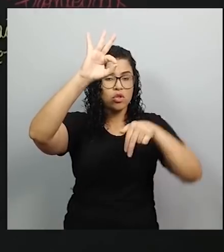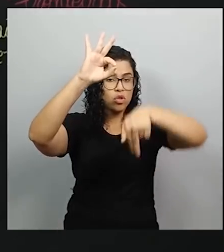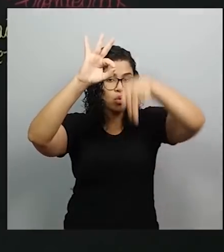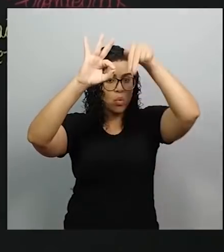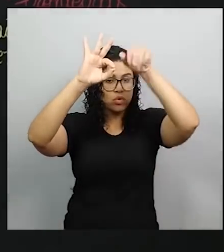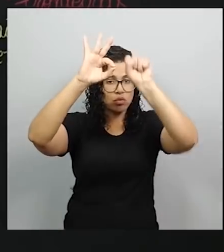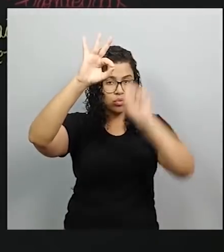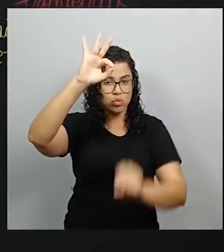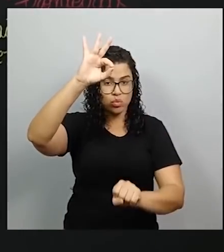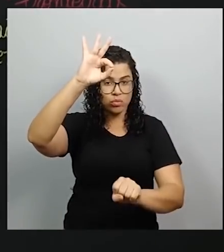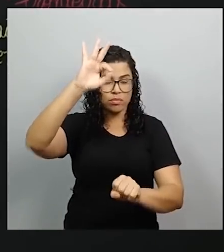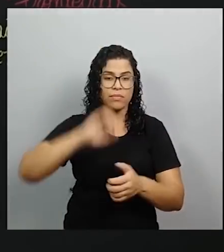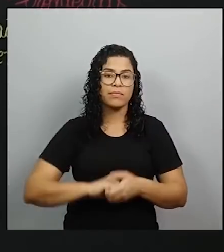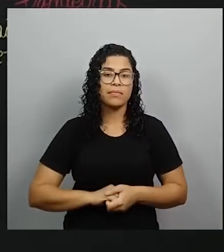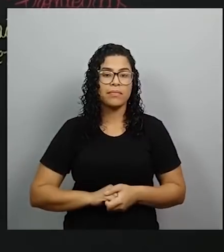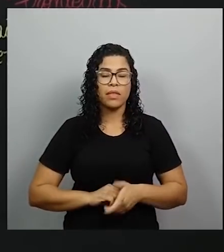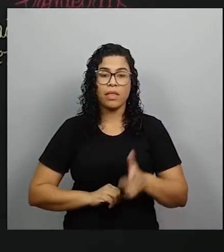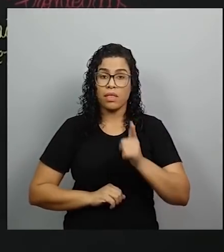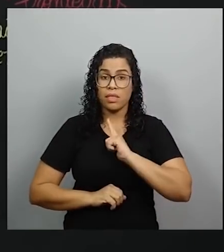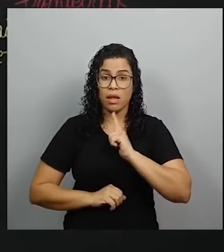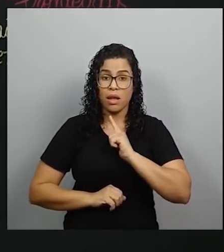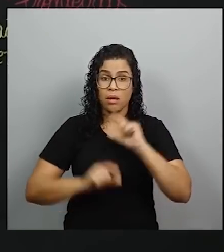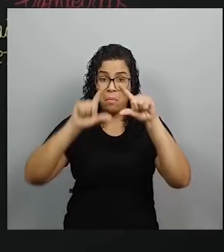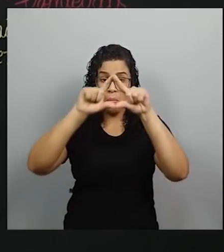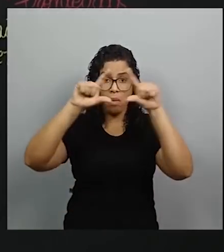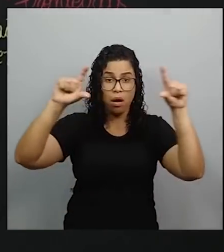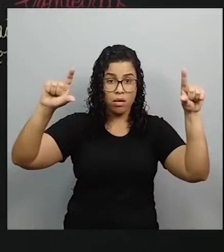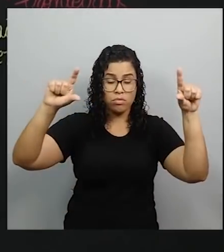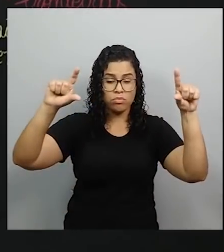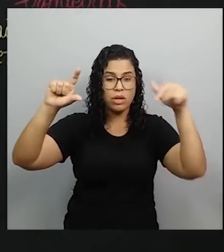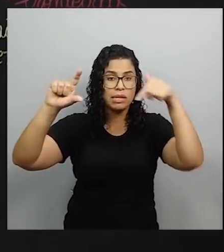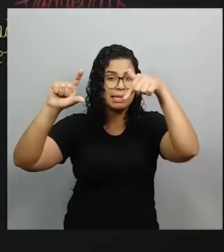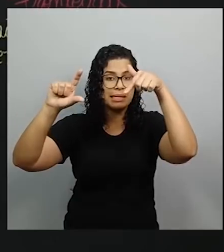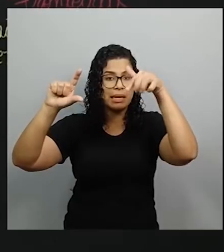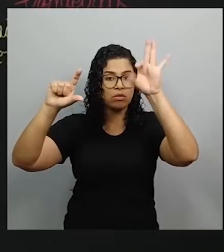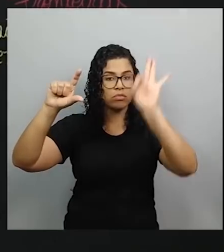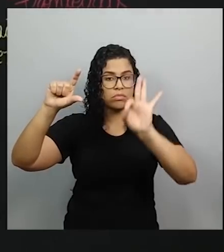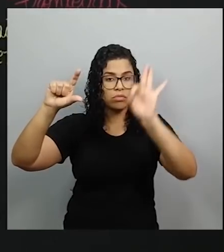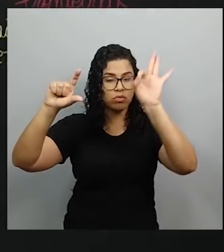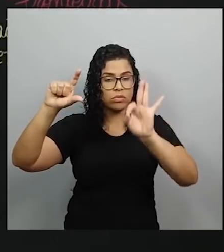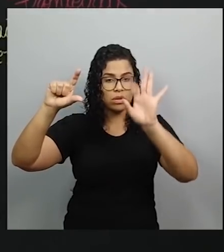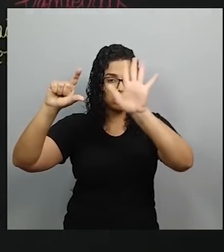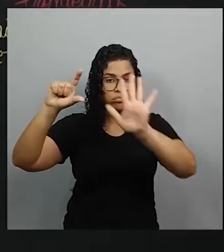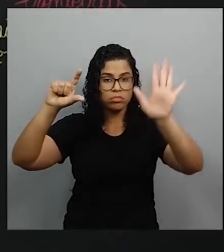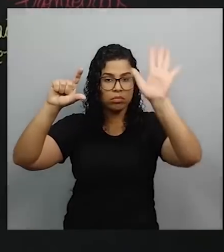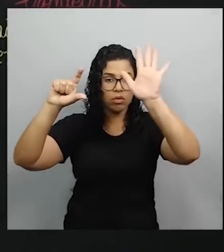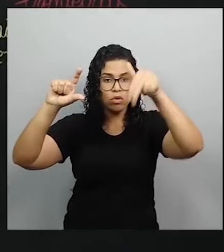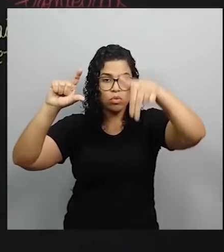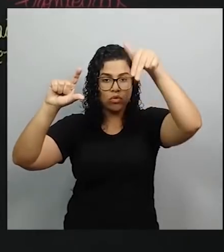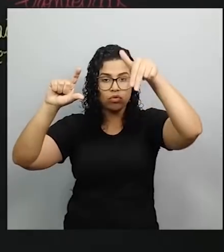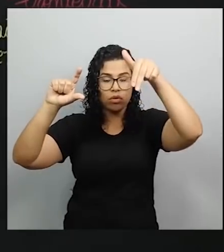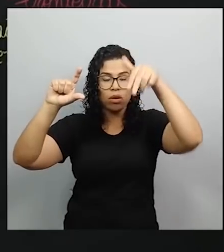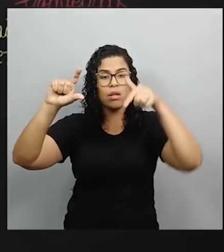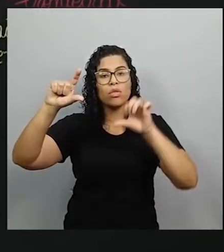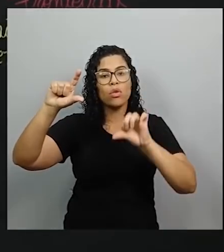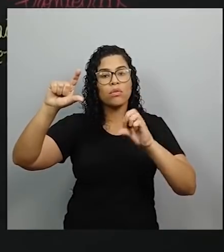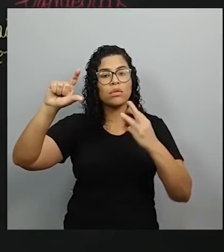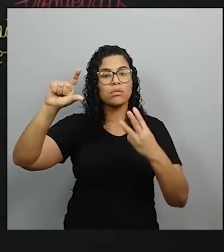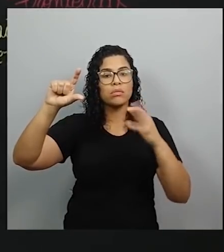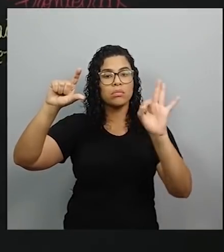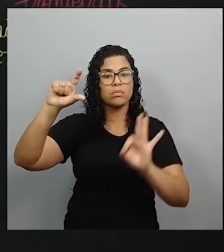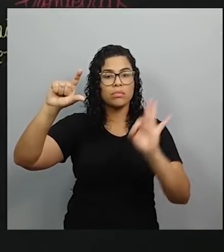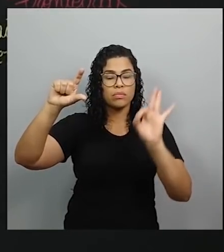porção sul. Nós temos uma parte aqui, 7% do nosso território está no hemisfério norte, enquanto